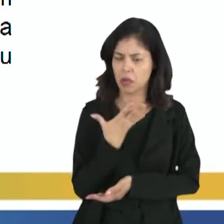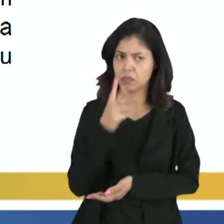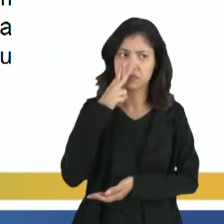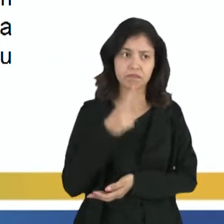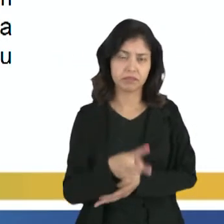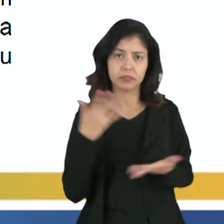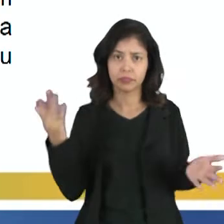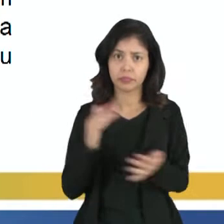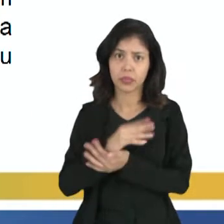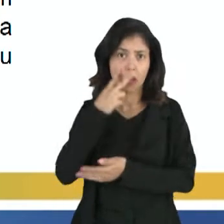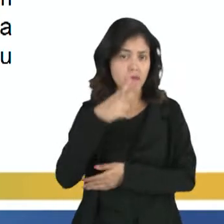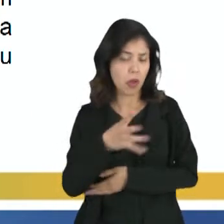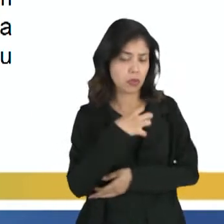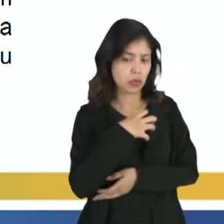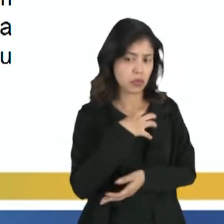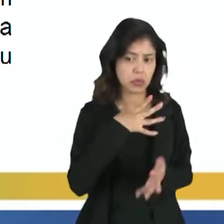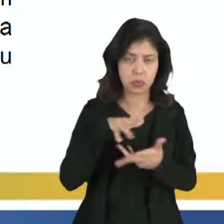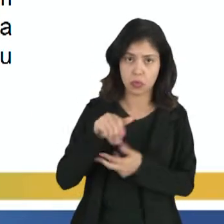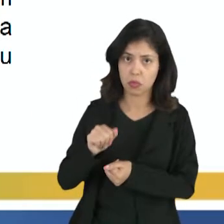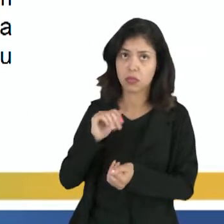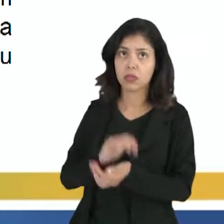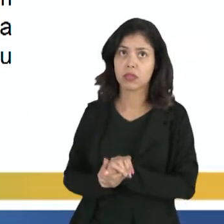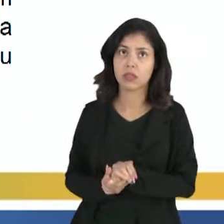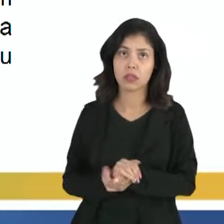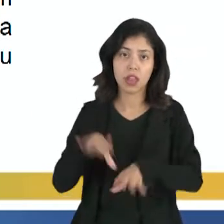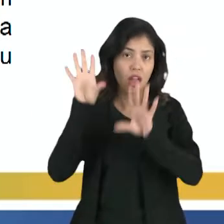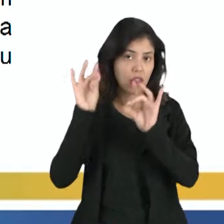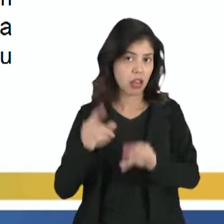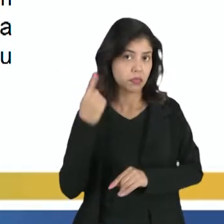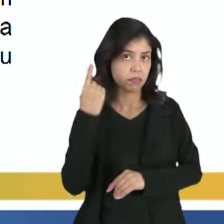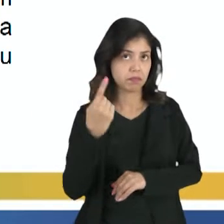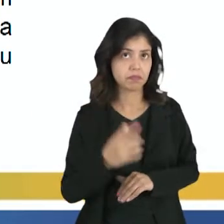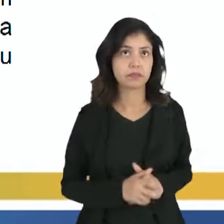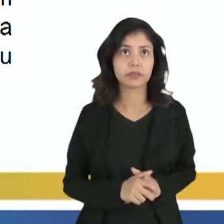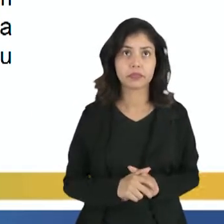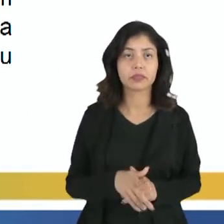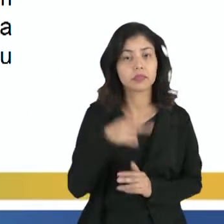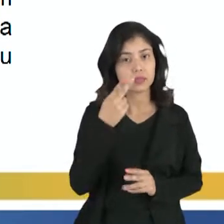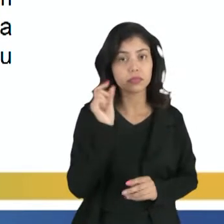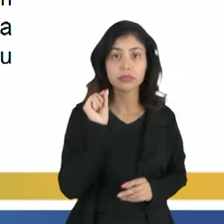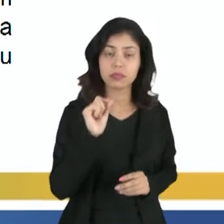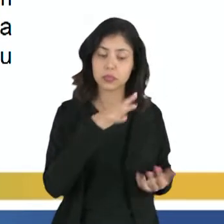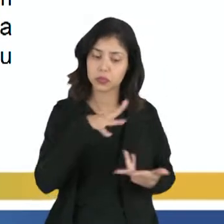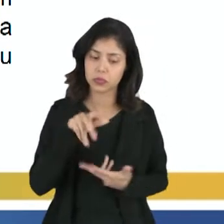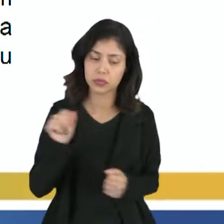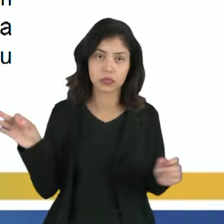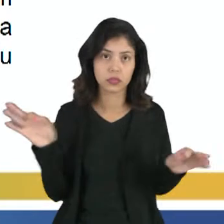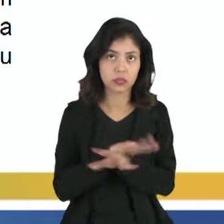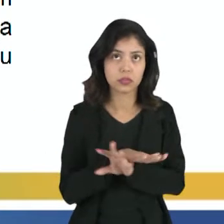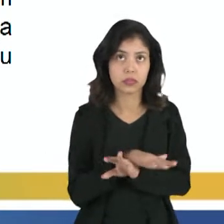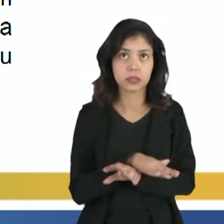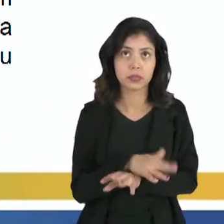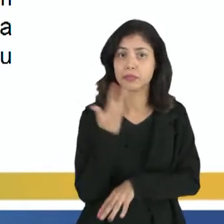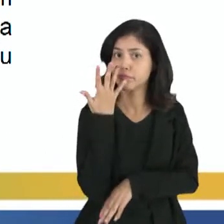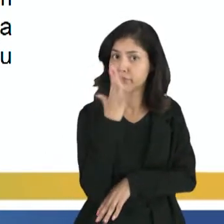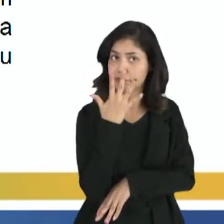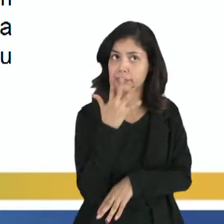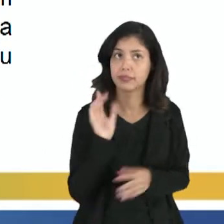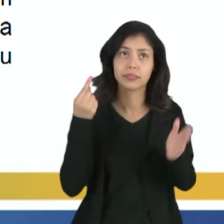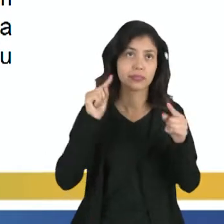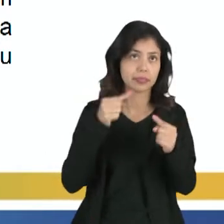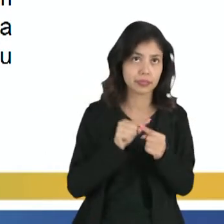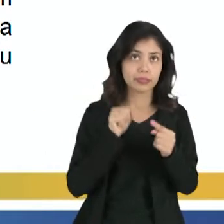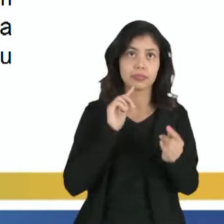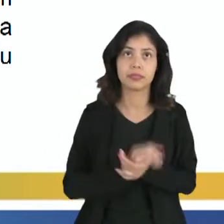vê haver um sentido do mundo peculiar a cada um. Dizem que o mundo termina em fevereiro